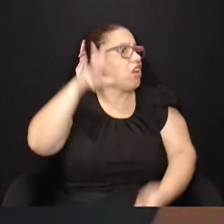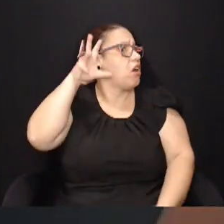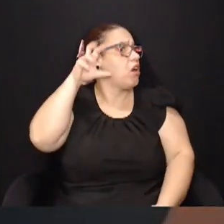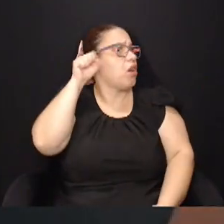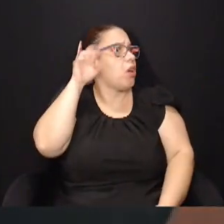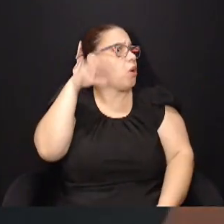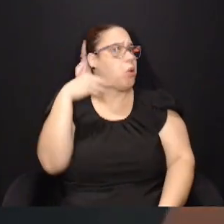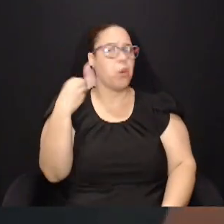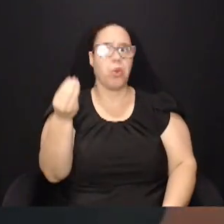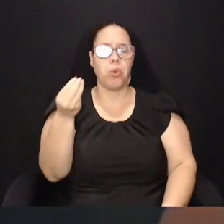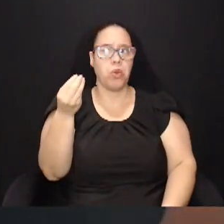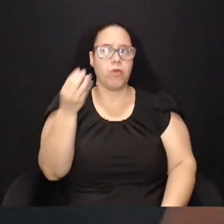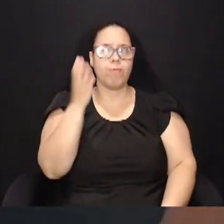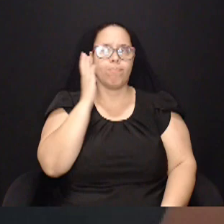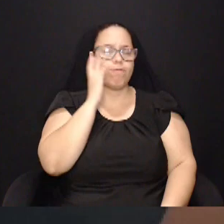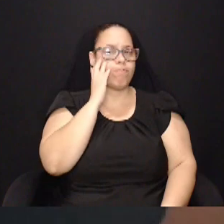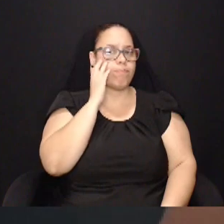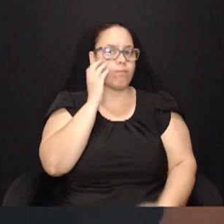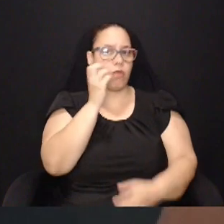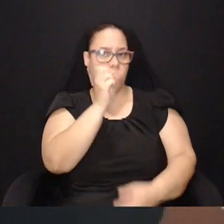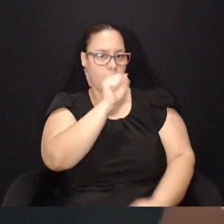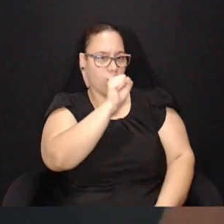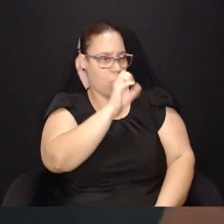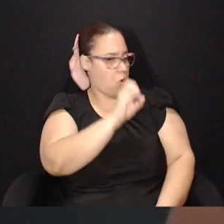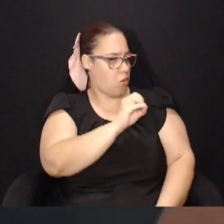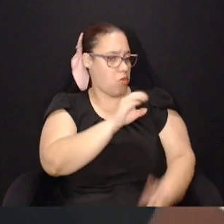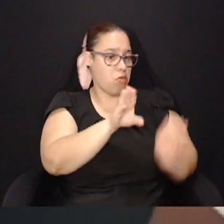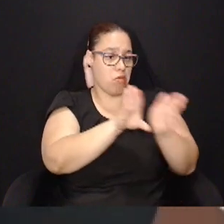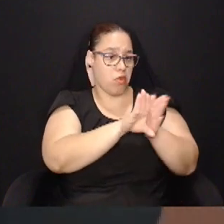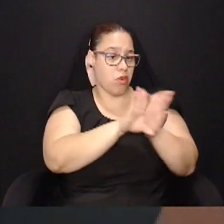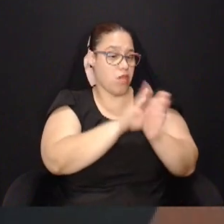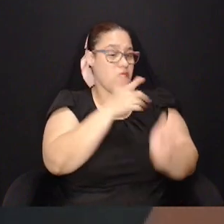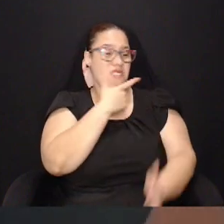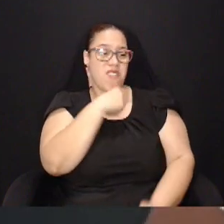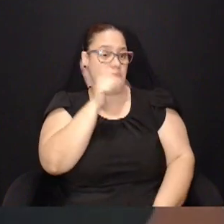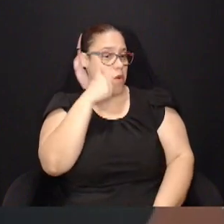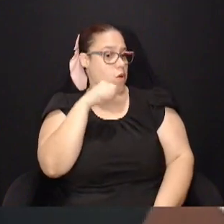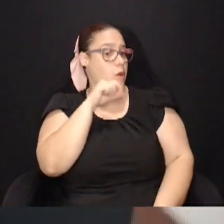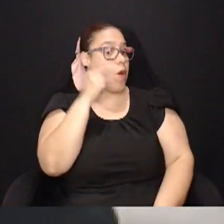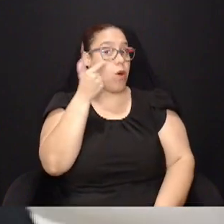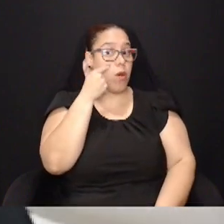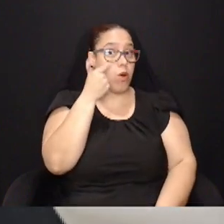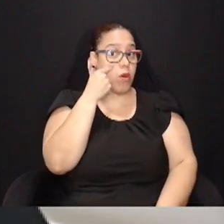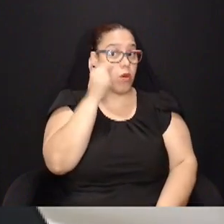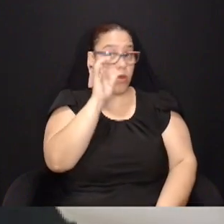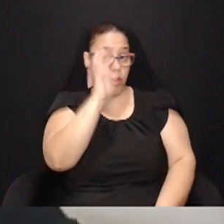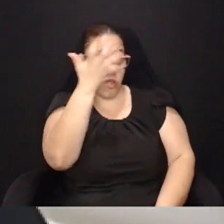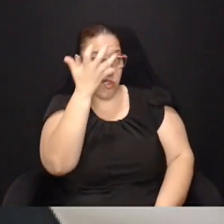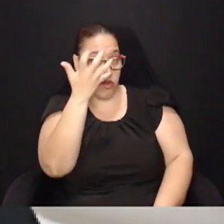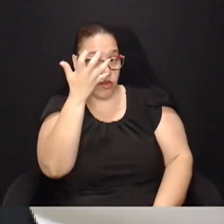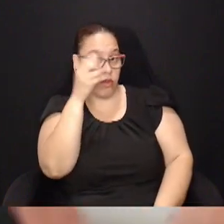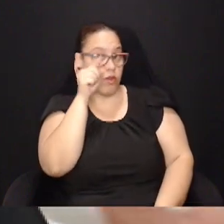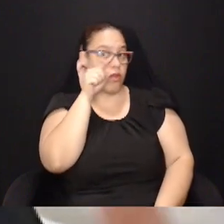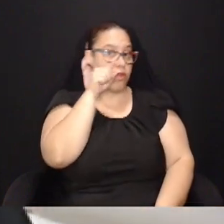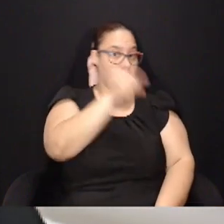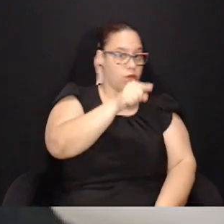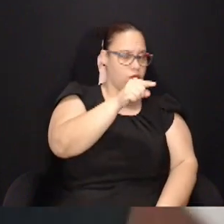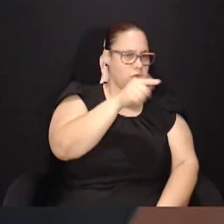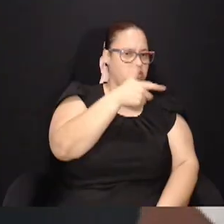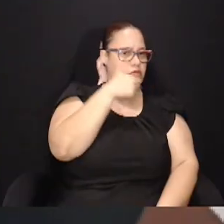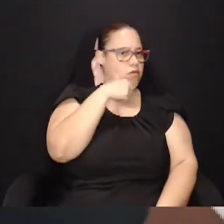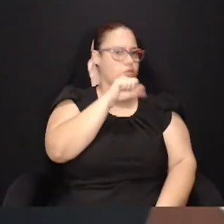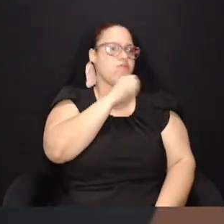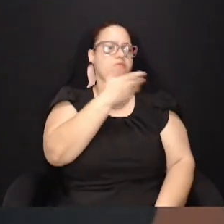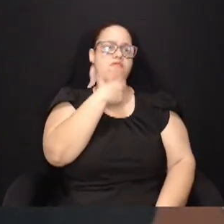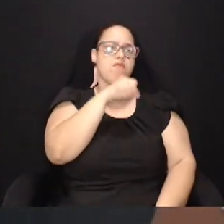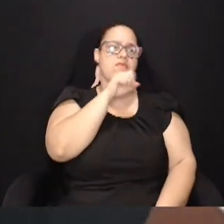anos 80, chegar para os pais e dizer, olha, aconteceu isso, e os pais disseram, não, isso não